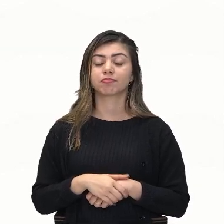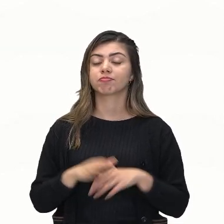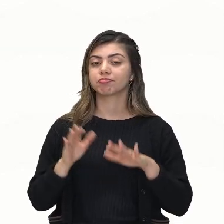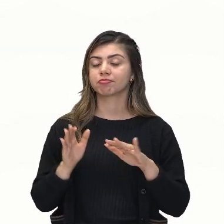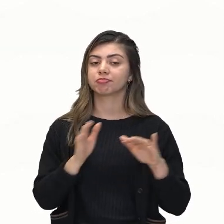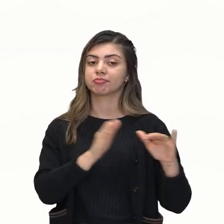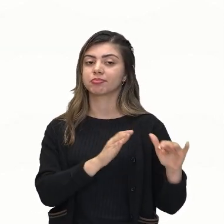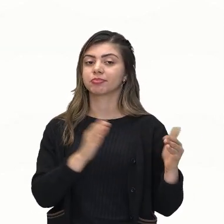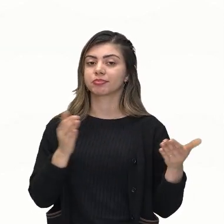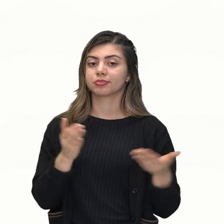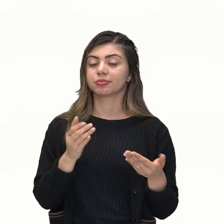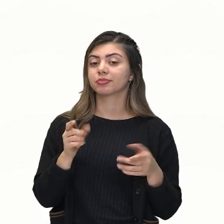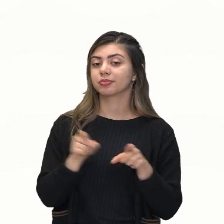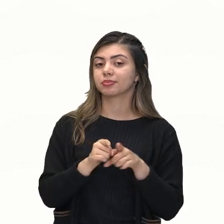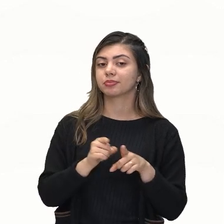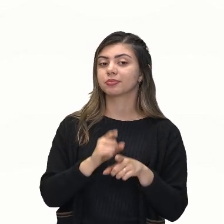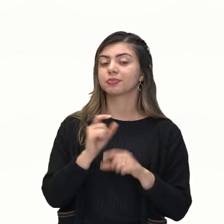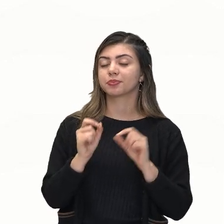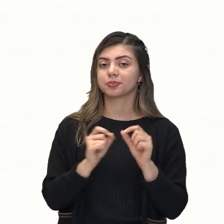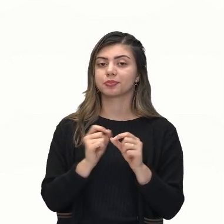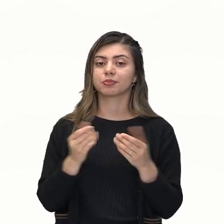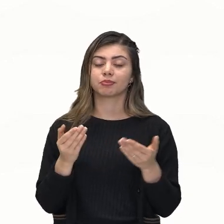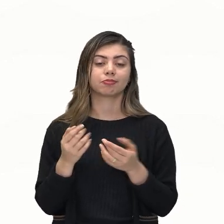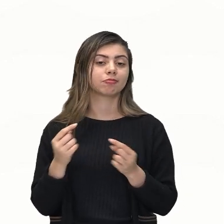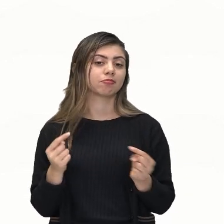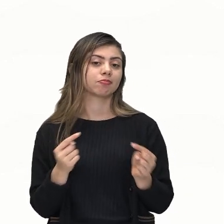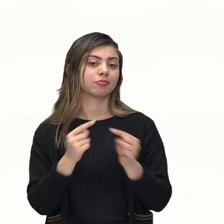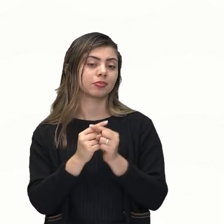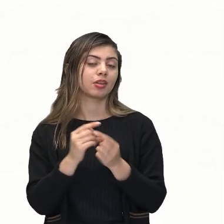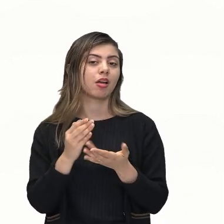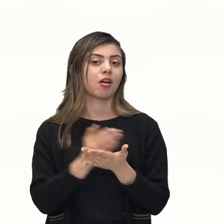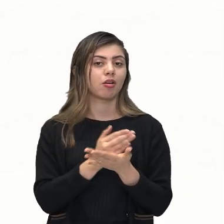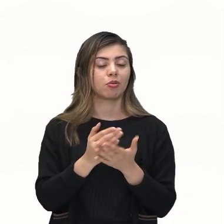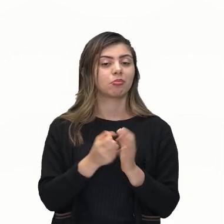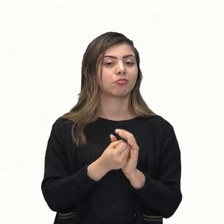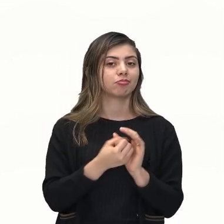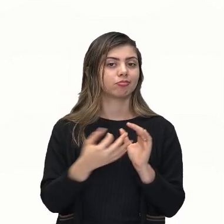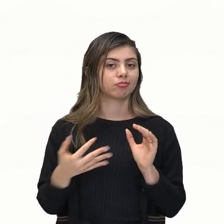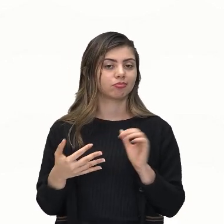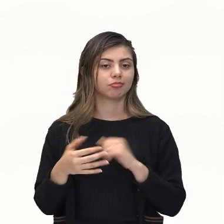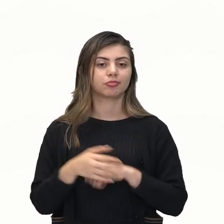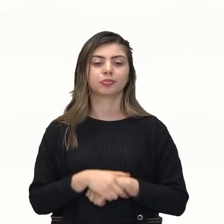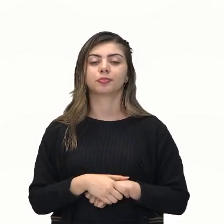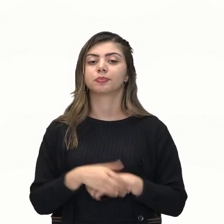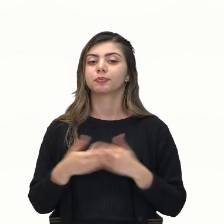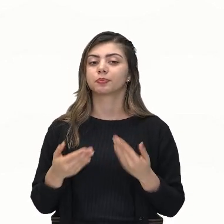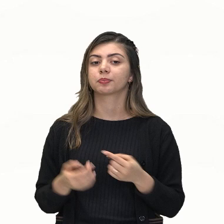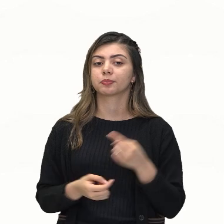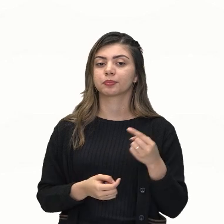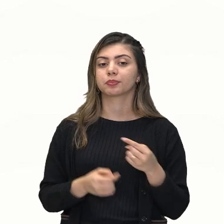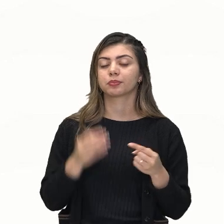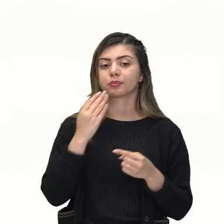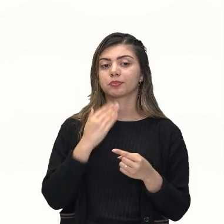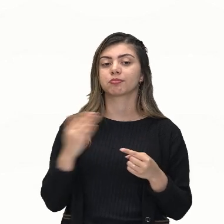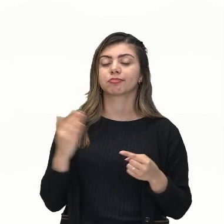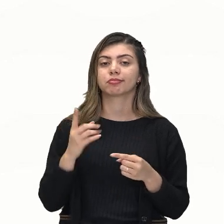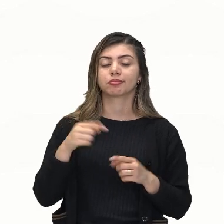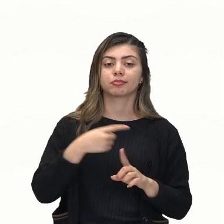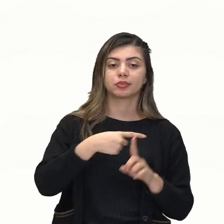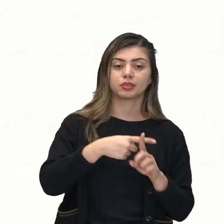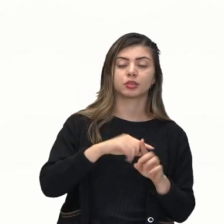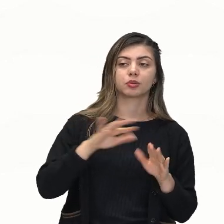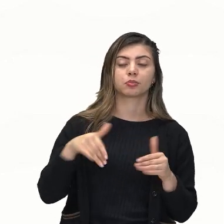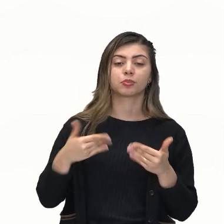Agora, temos aqui também, em relação à proporção, algumas propriedades. Primeira propriedade, a soma